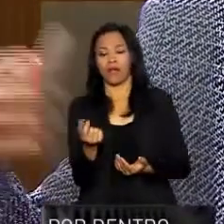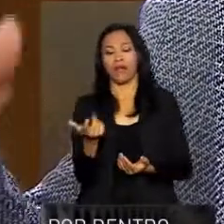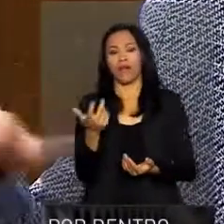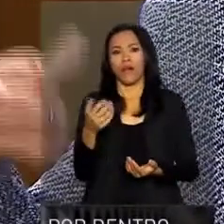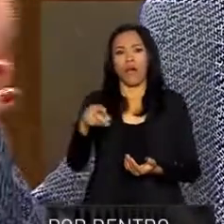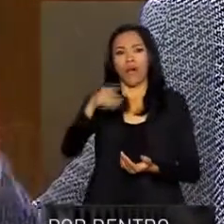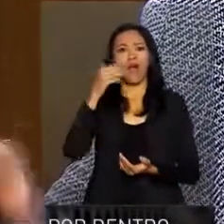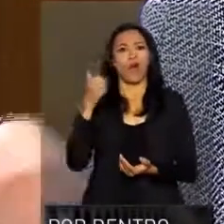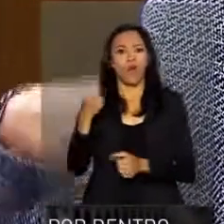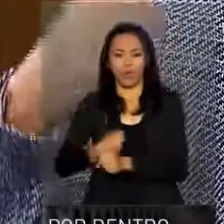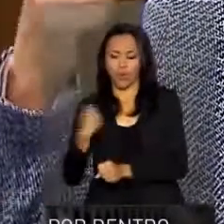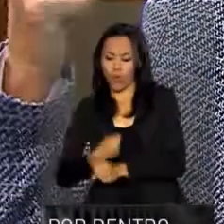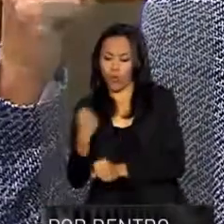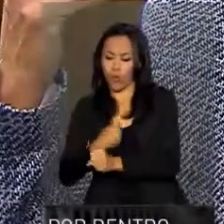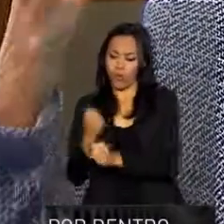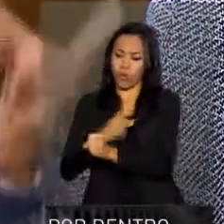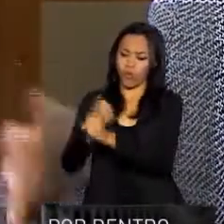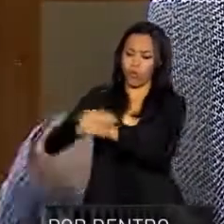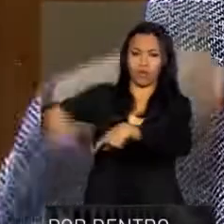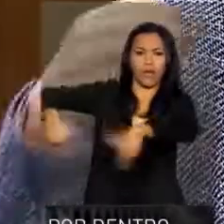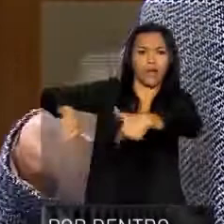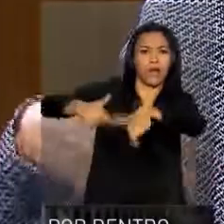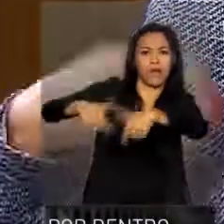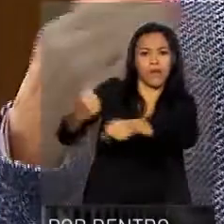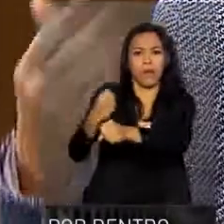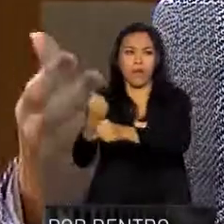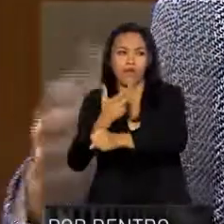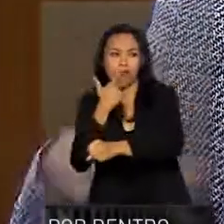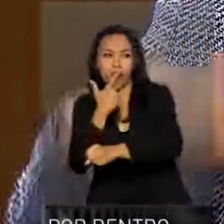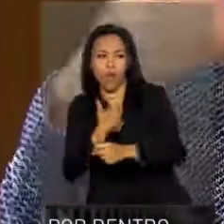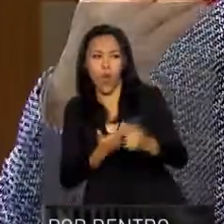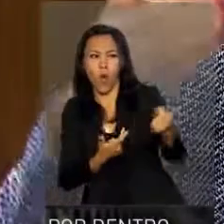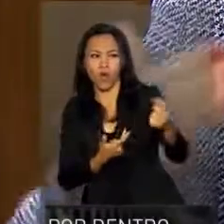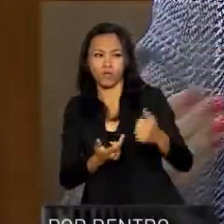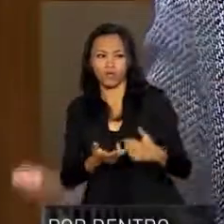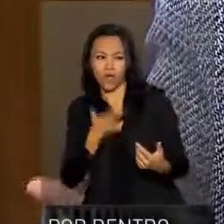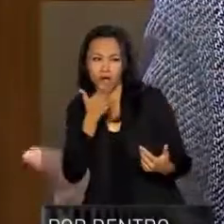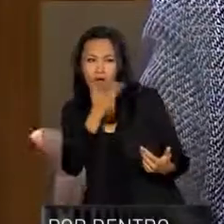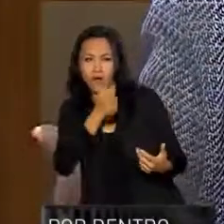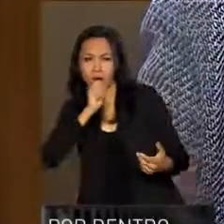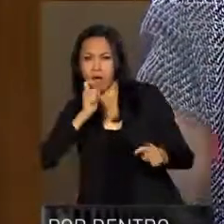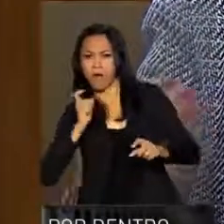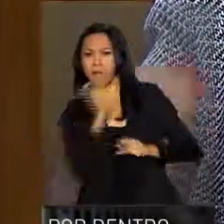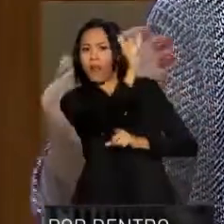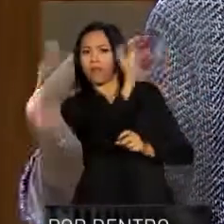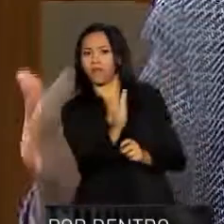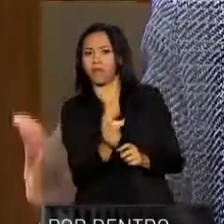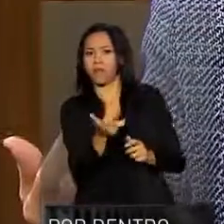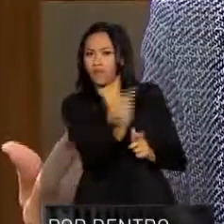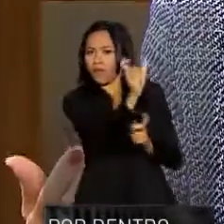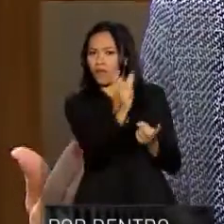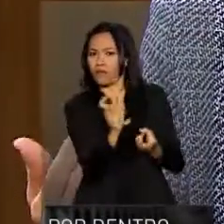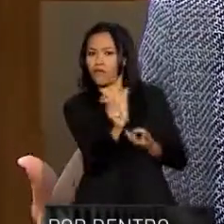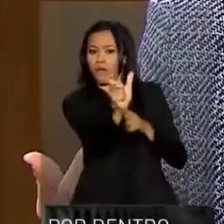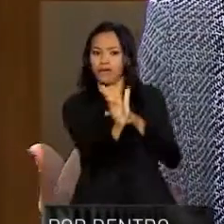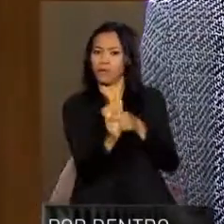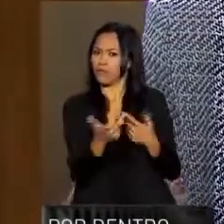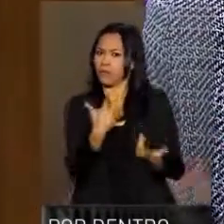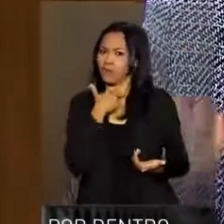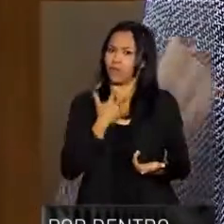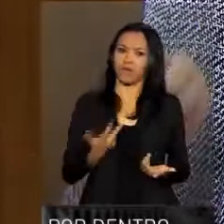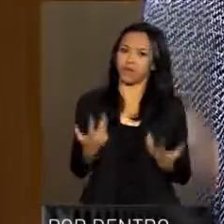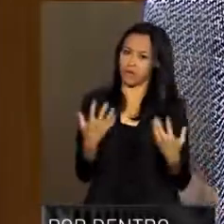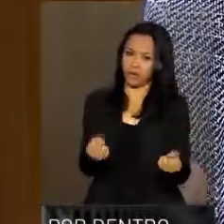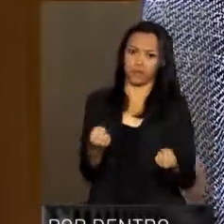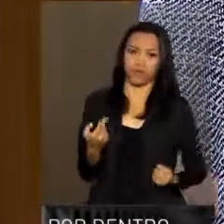construção civil começa a dizer alguma coisa agora você tem um gracejo você tem um palavrão então isso não se pode mais admitir